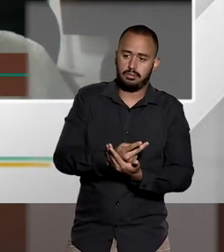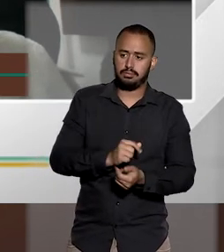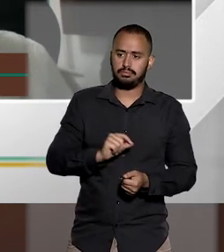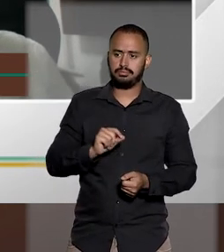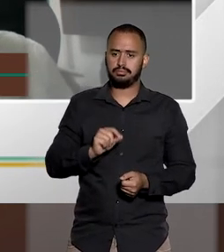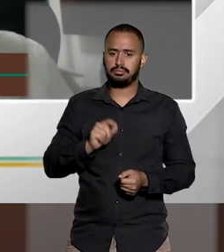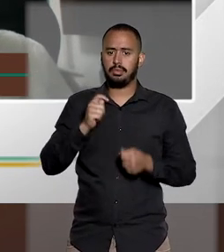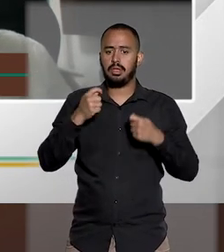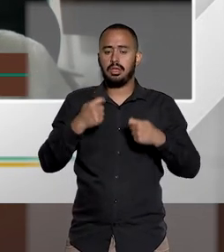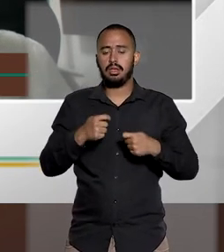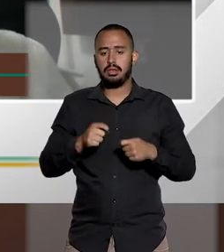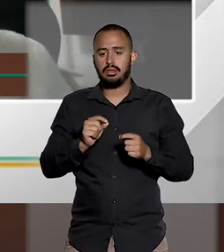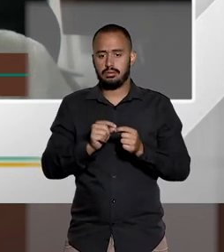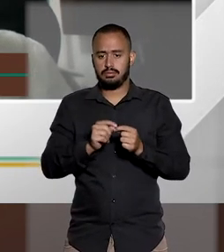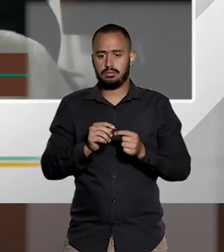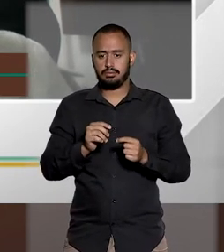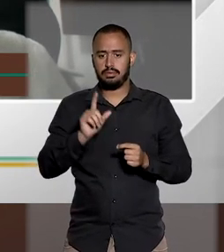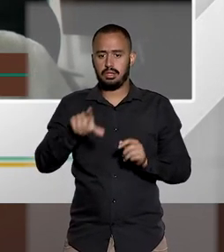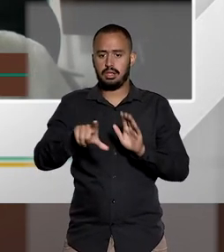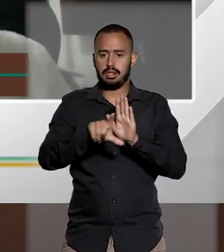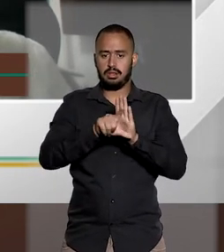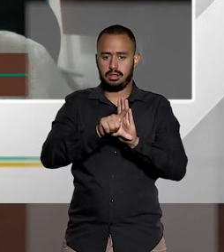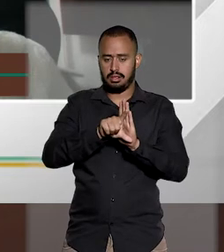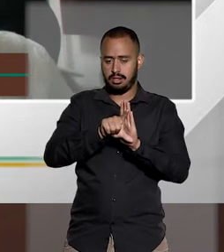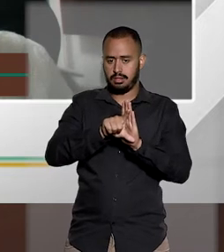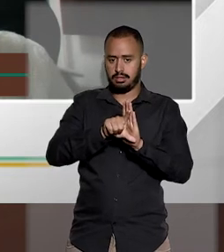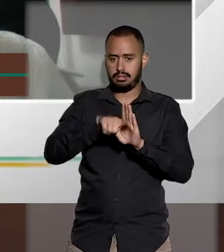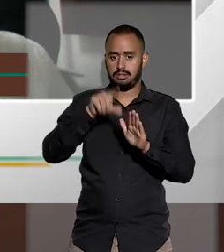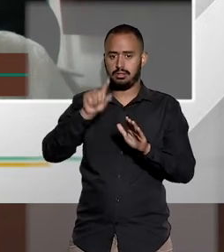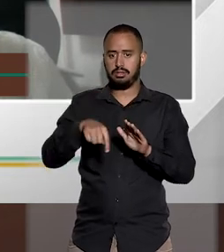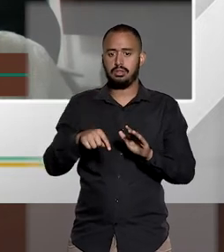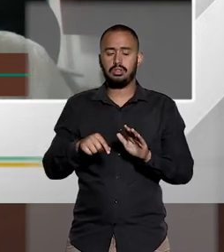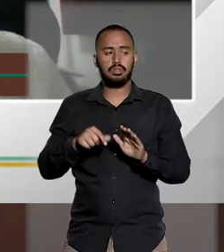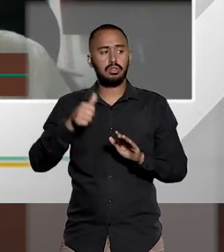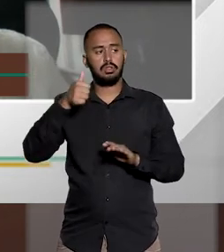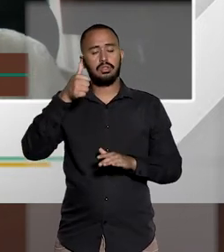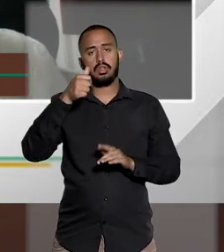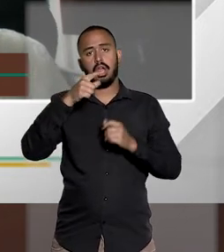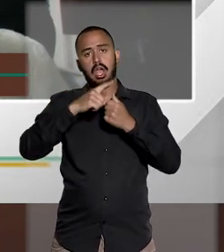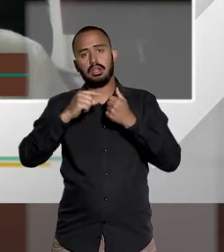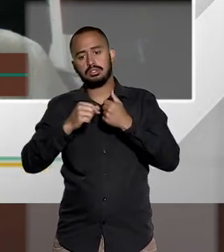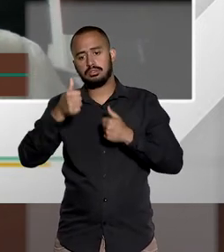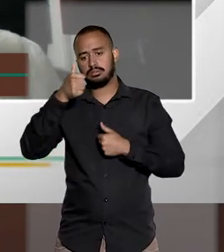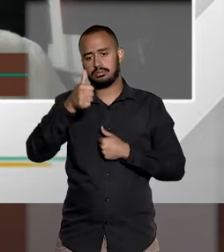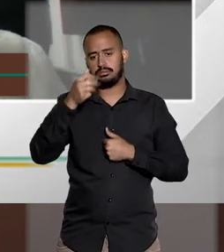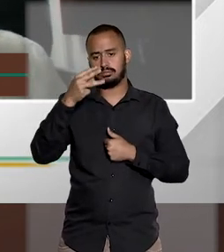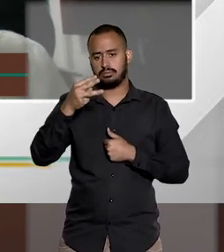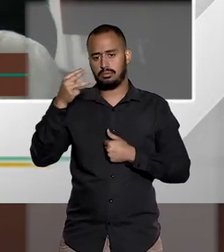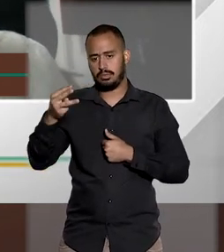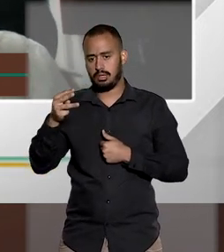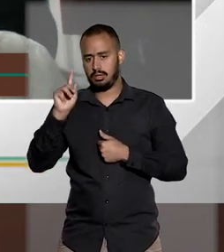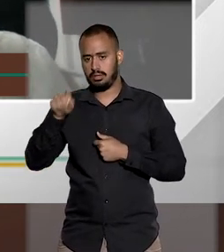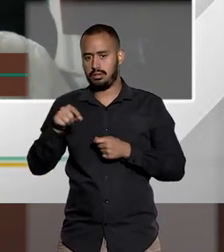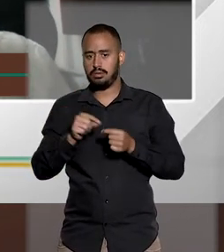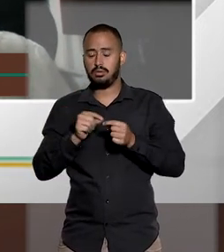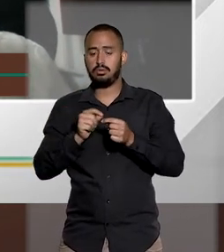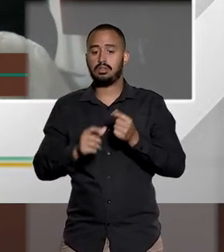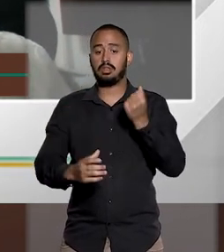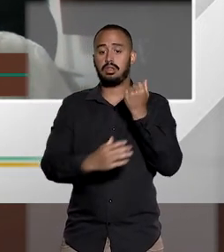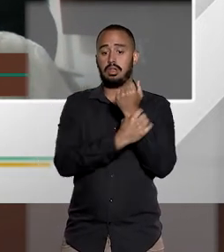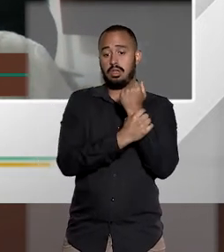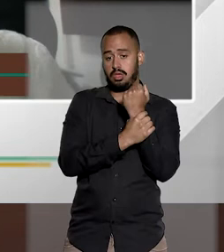nesse procedimento, a própria lei de concessões, no artigo 33, diz que tem que ser garantida a